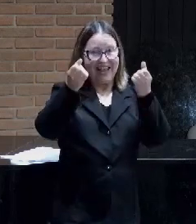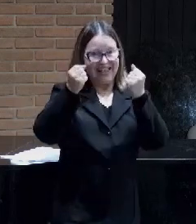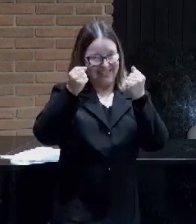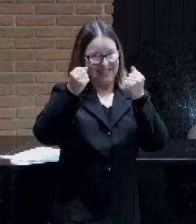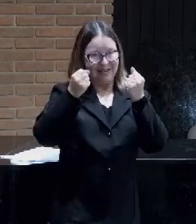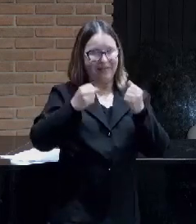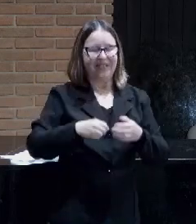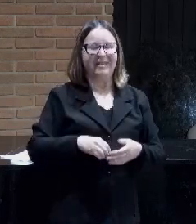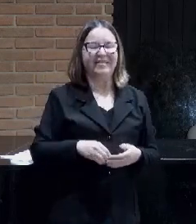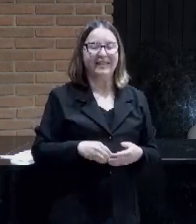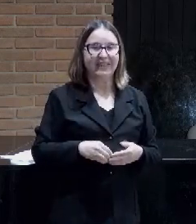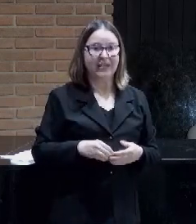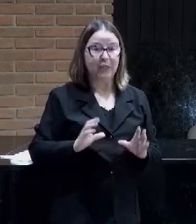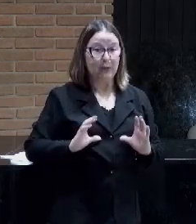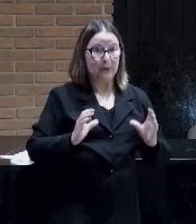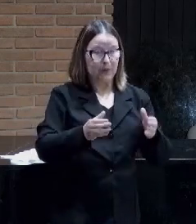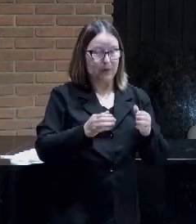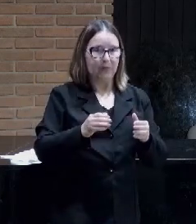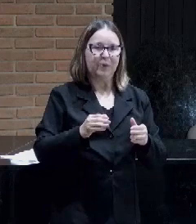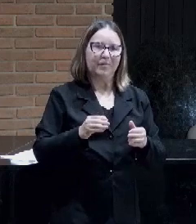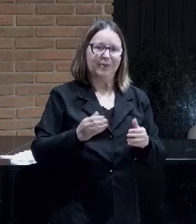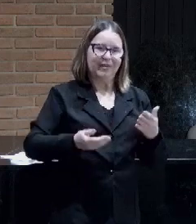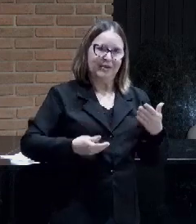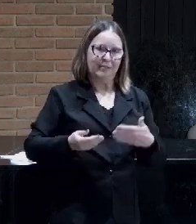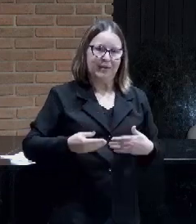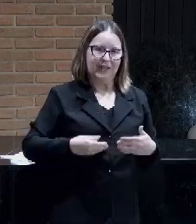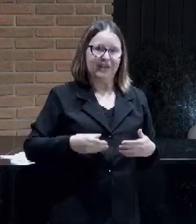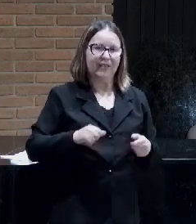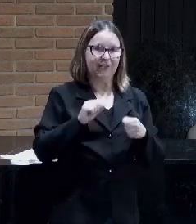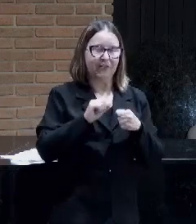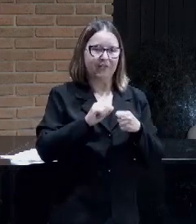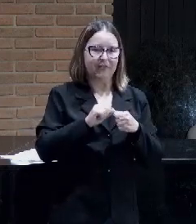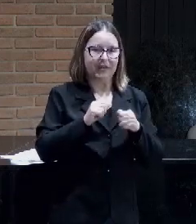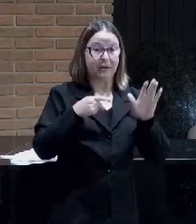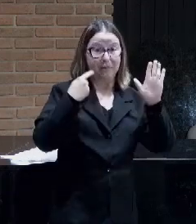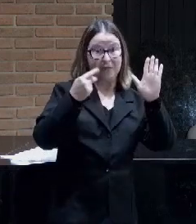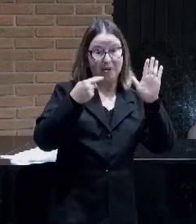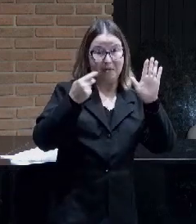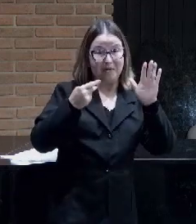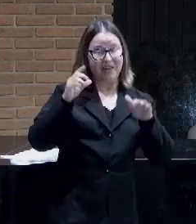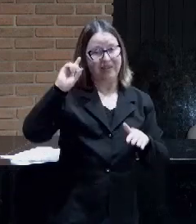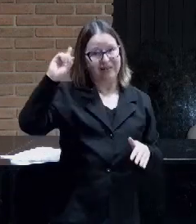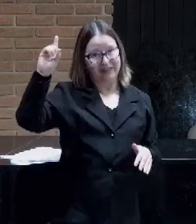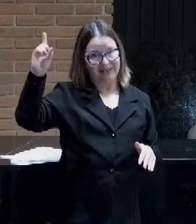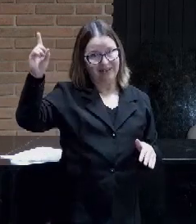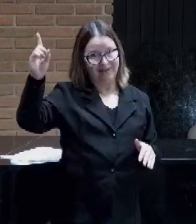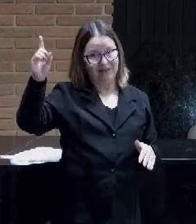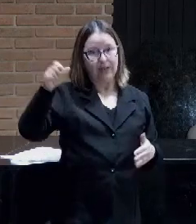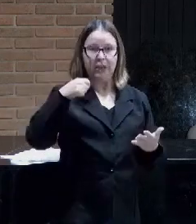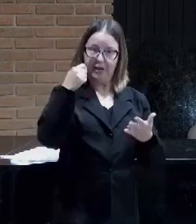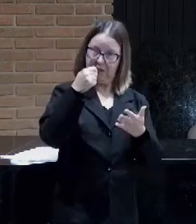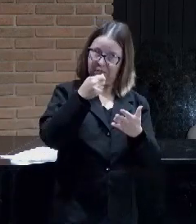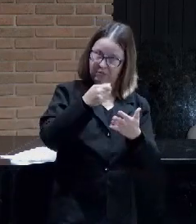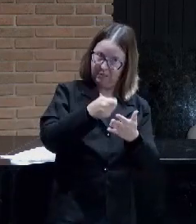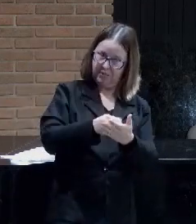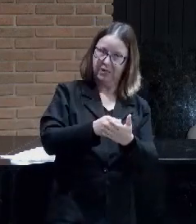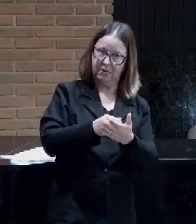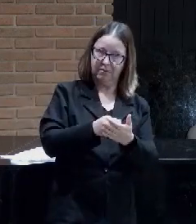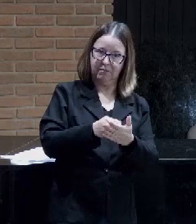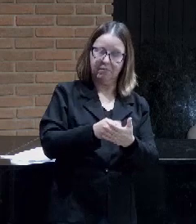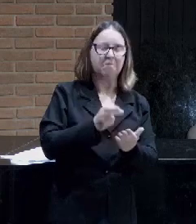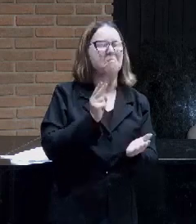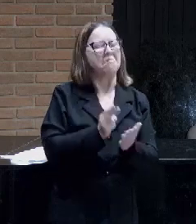eles faziam um voto, que basicamente era uma promessa que eles faziam para o seu próprio Deus, e eles iam cumprir essa promessa mesmo que isso custasse a sua própria